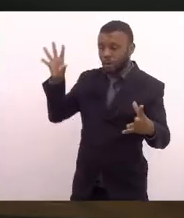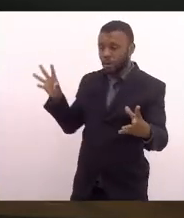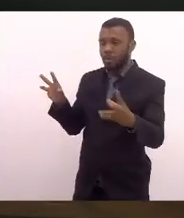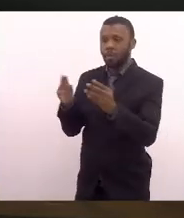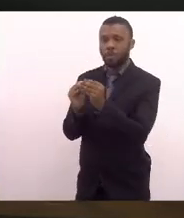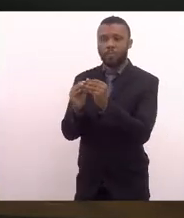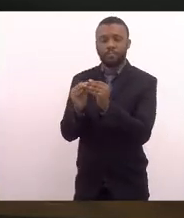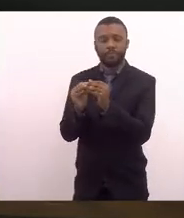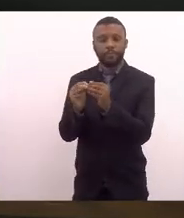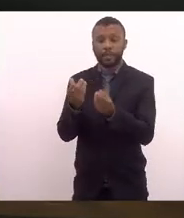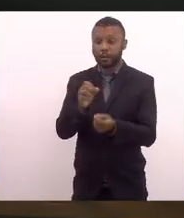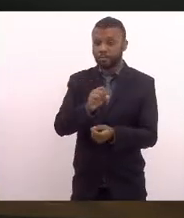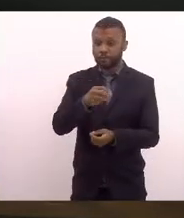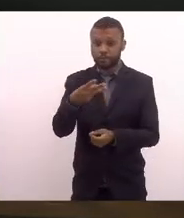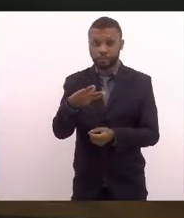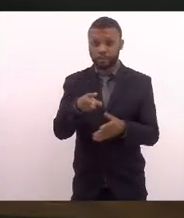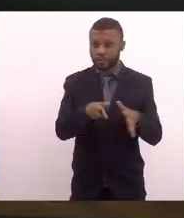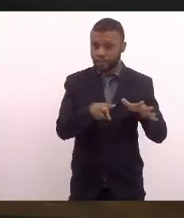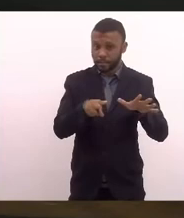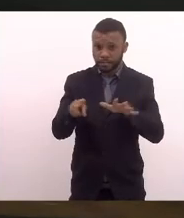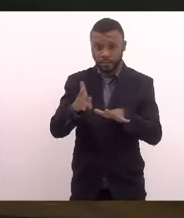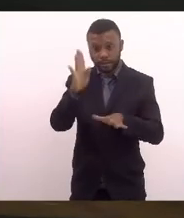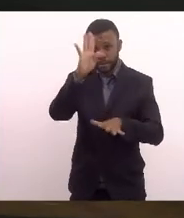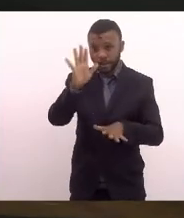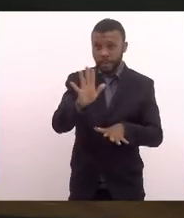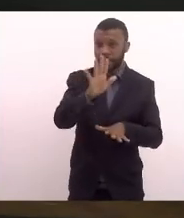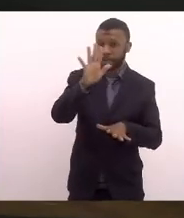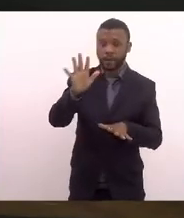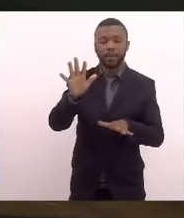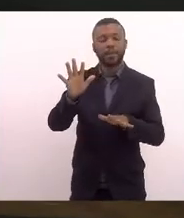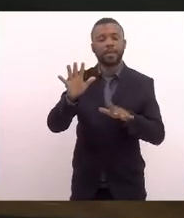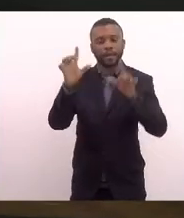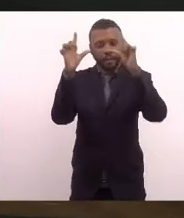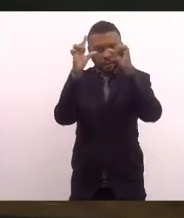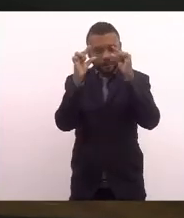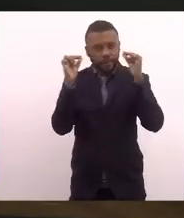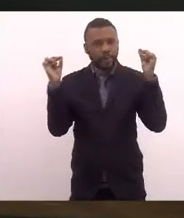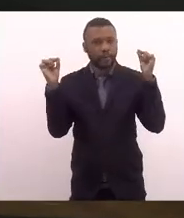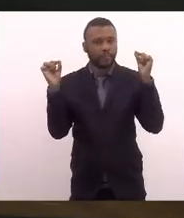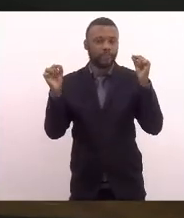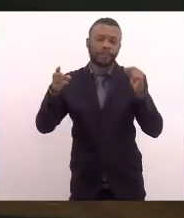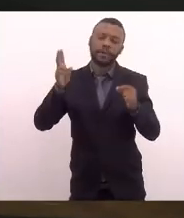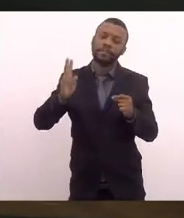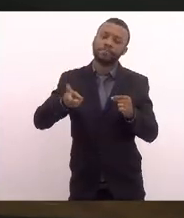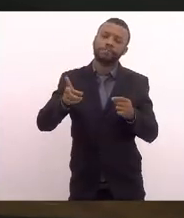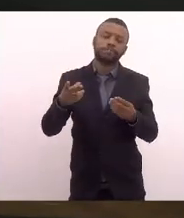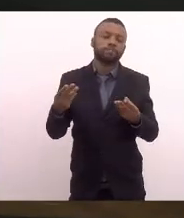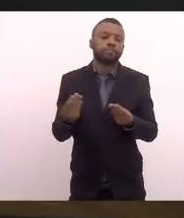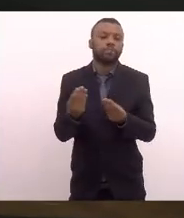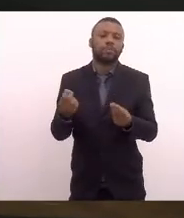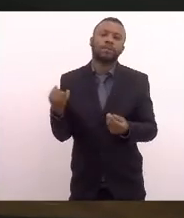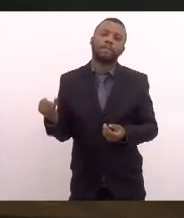Semana Brasileira da Enfermagem, ela está sendo muito importante, né? A gente começou